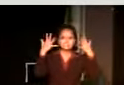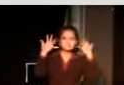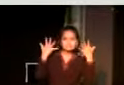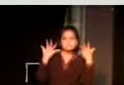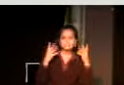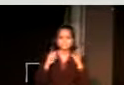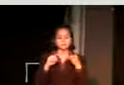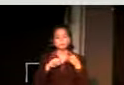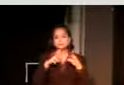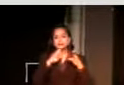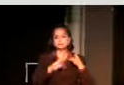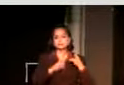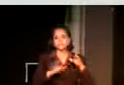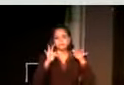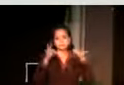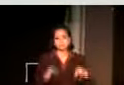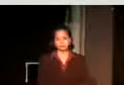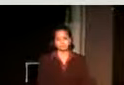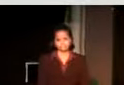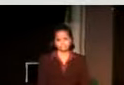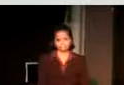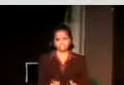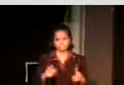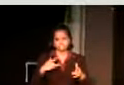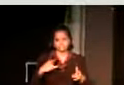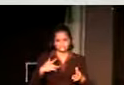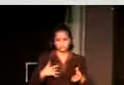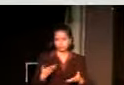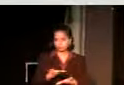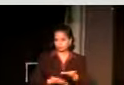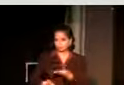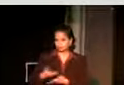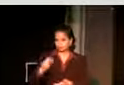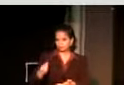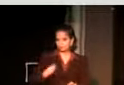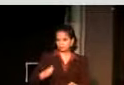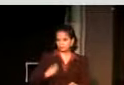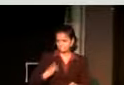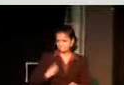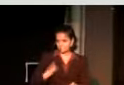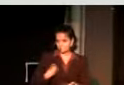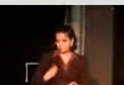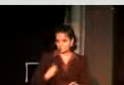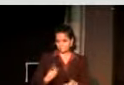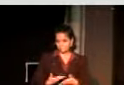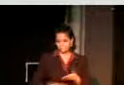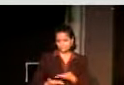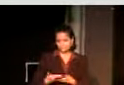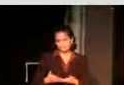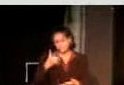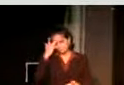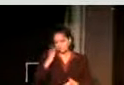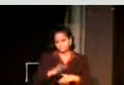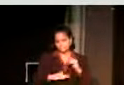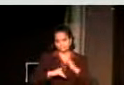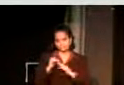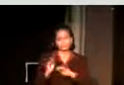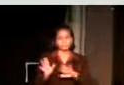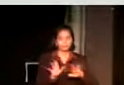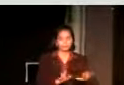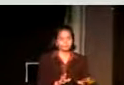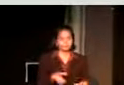dela e o resultado final da Misericórdia na vida daquele que a exerce mas antes